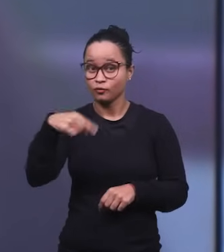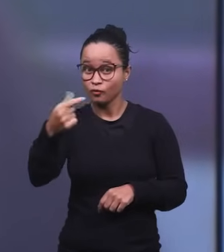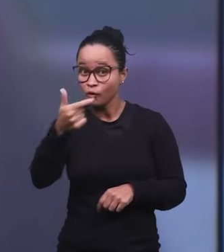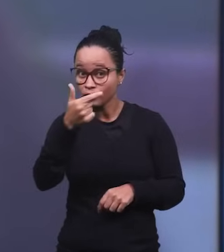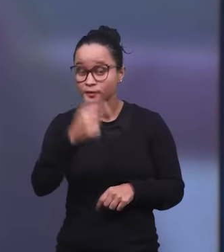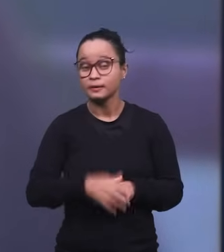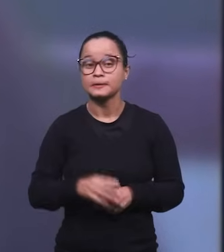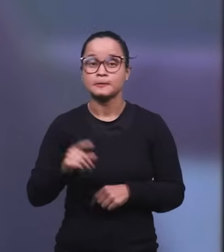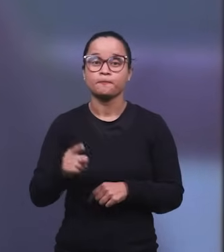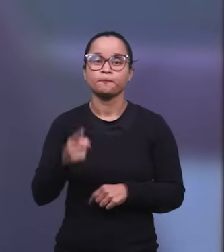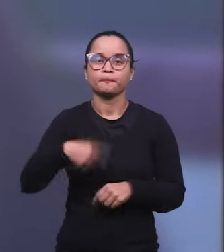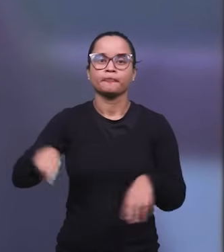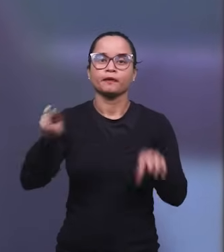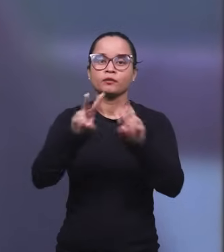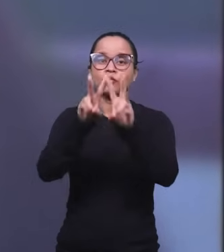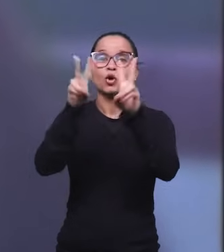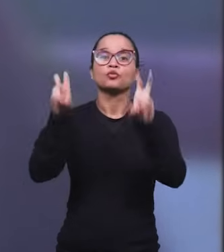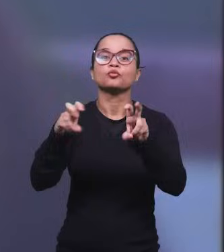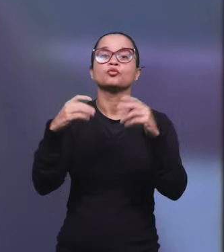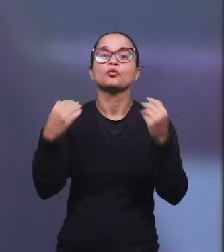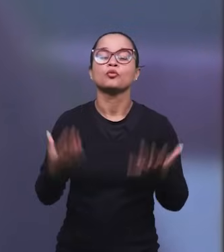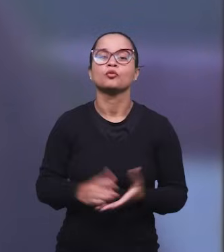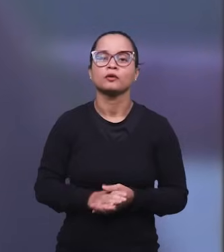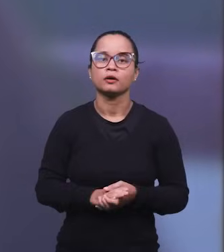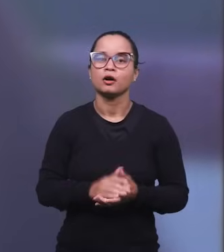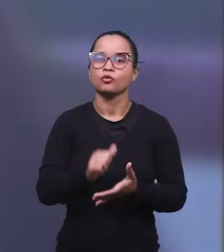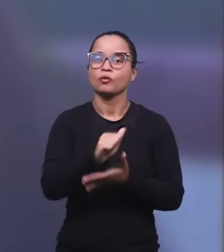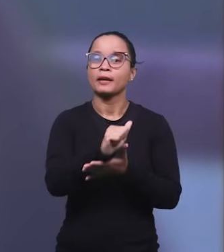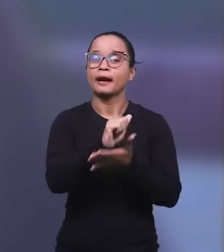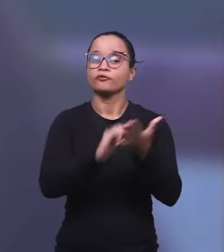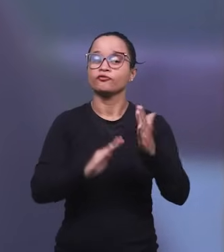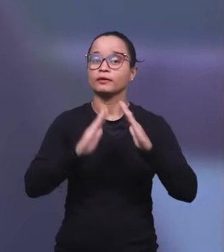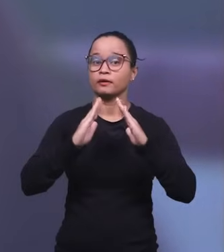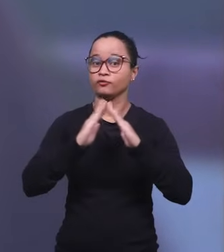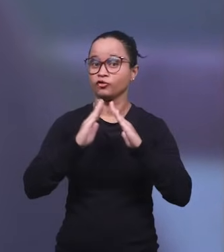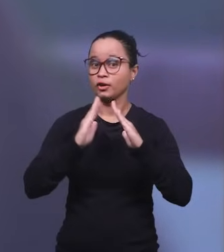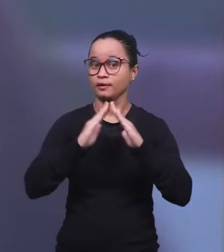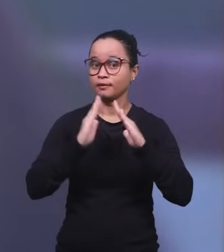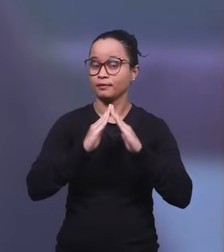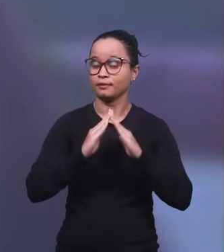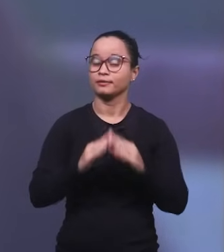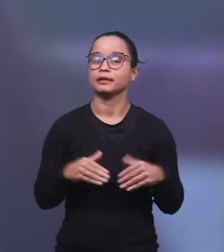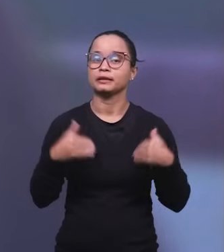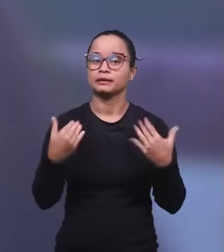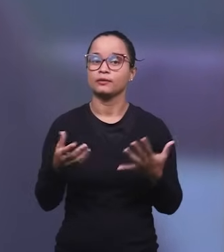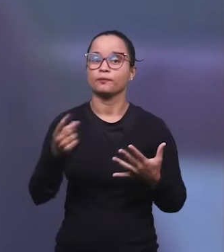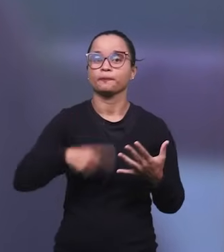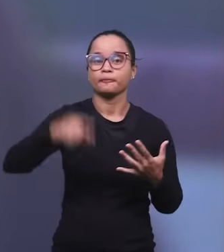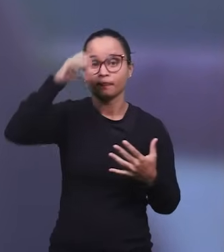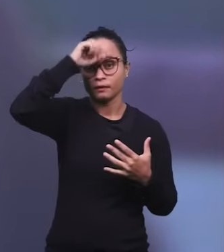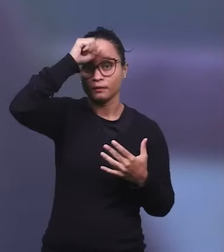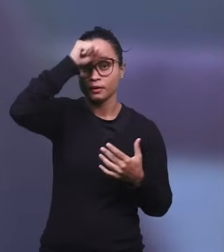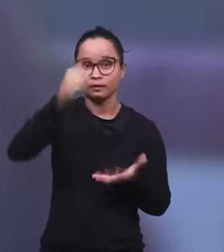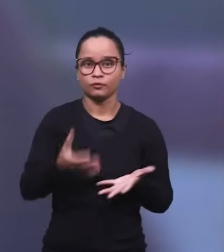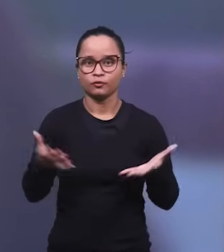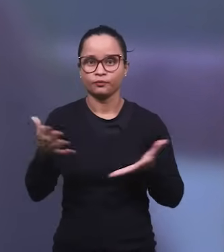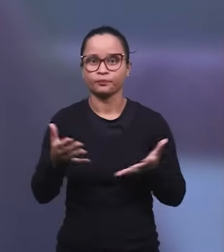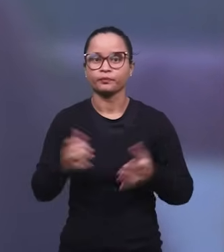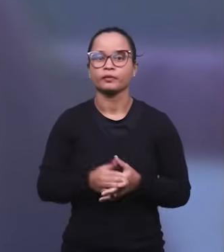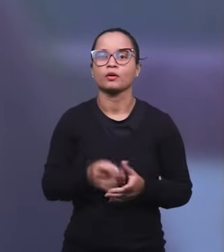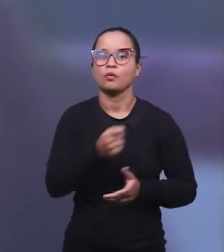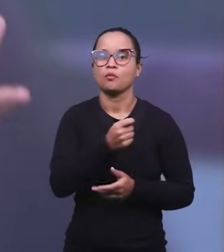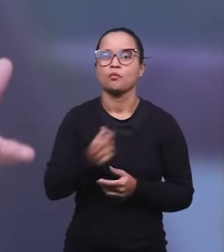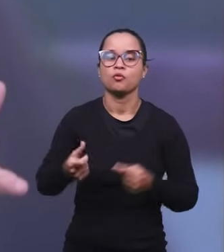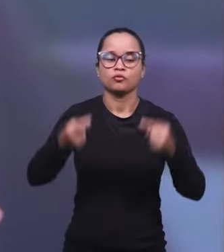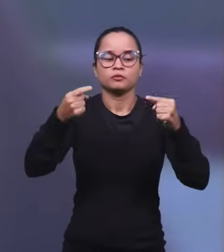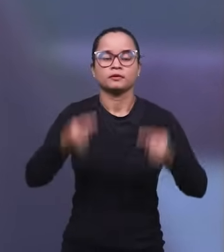próximo programa vamos falar especificamente sobre o dever de casa. E nós aprendemos hoje, então, um pouco